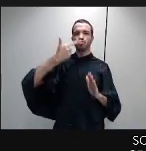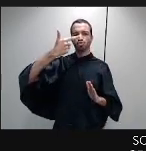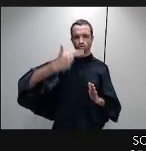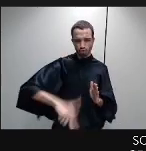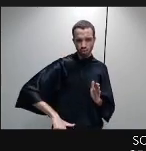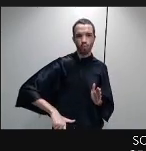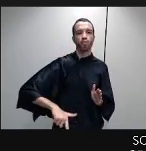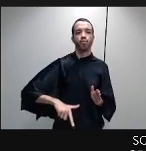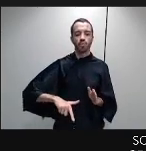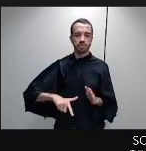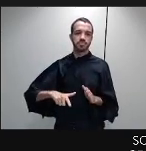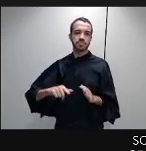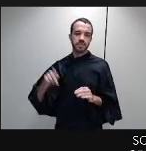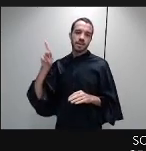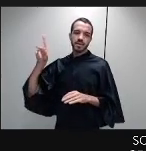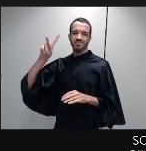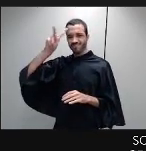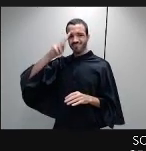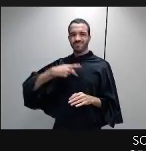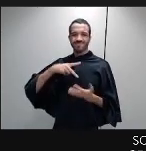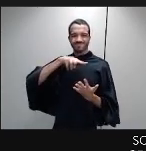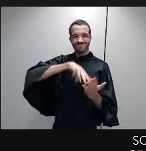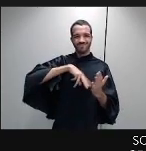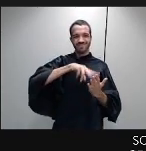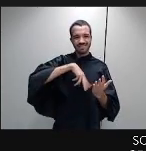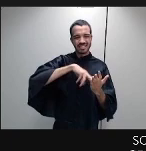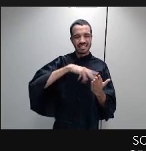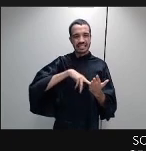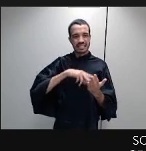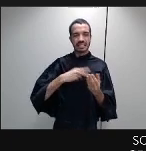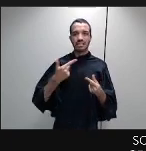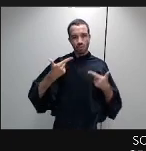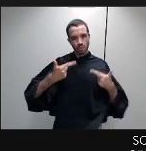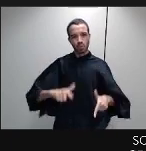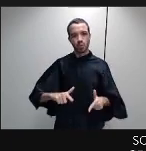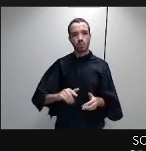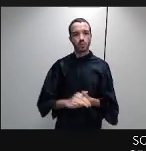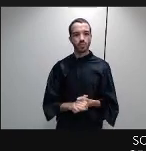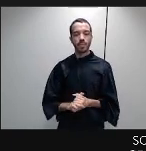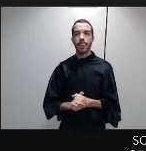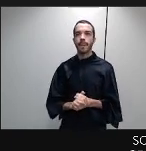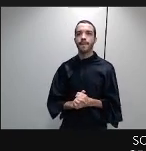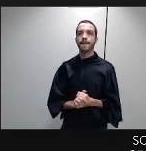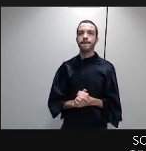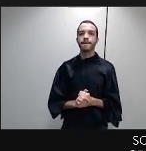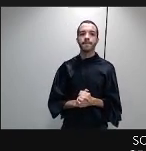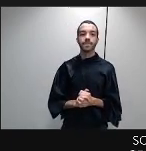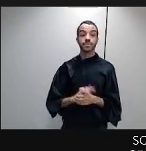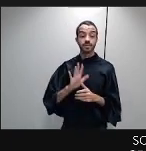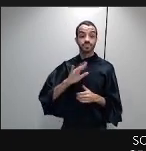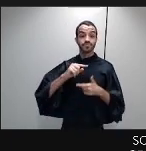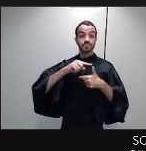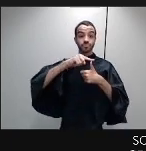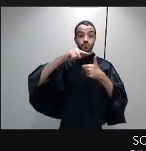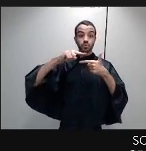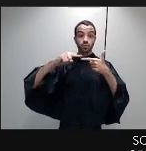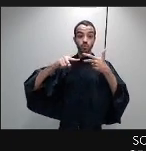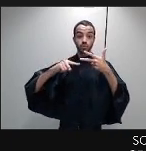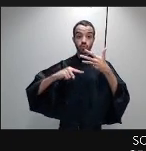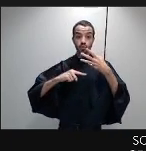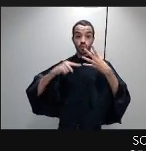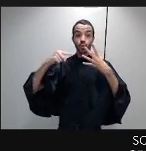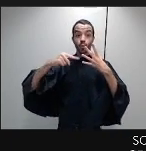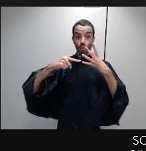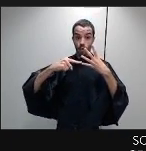é temos ainda mais um pouco e tem 4 da minha relatoria